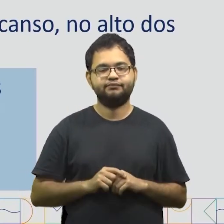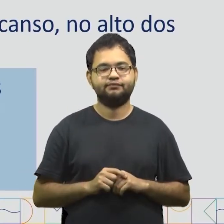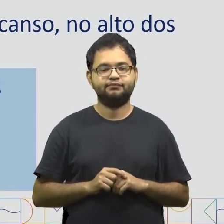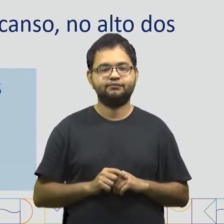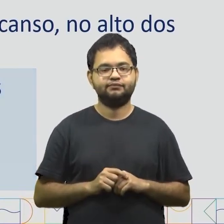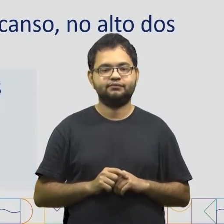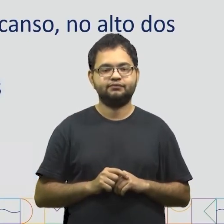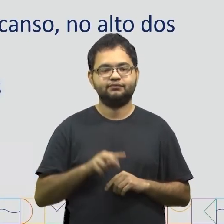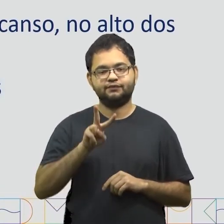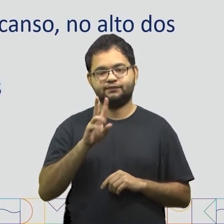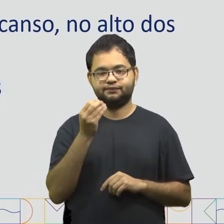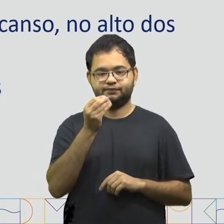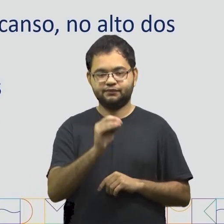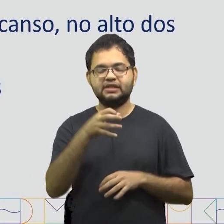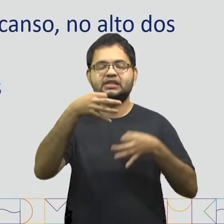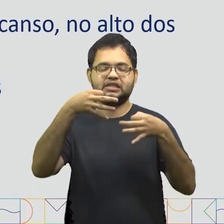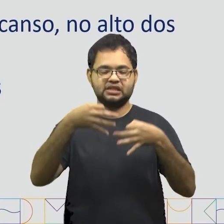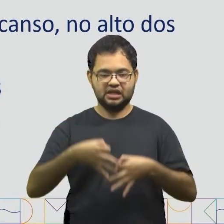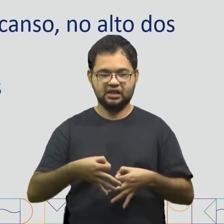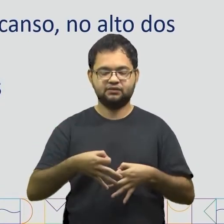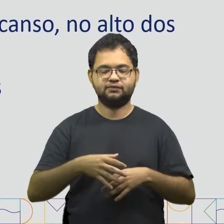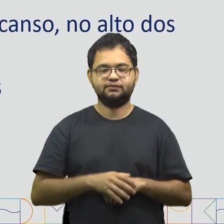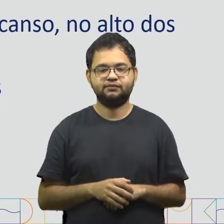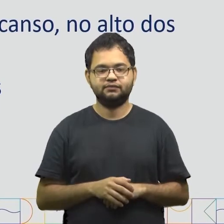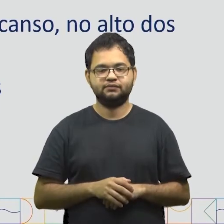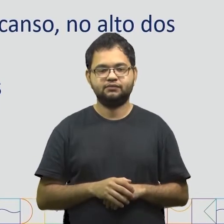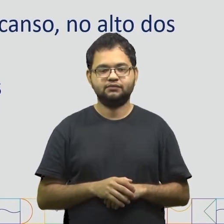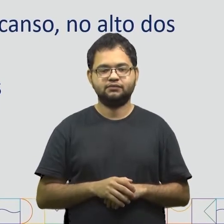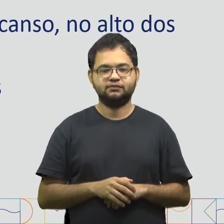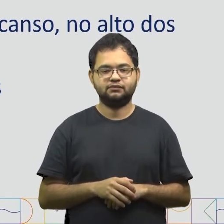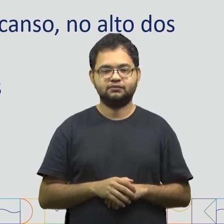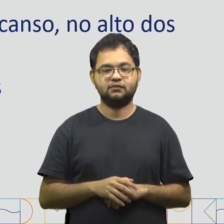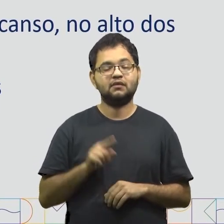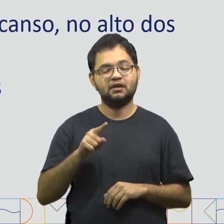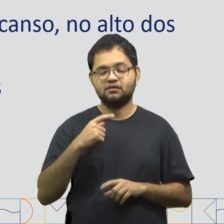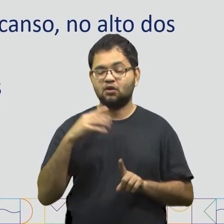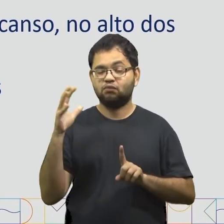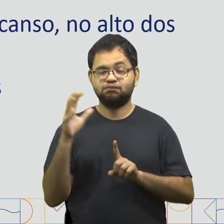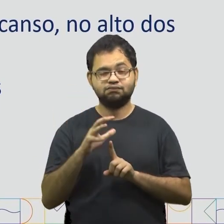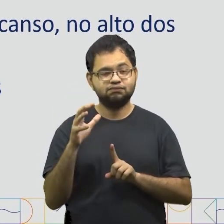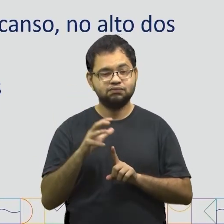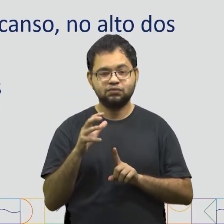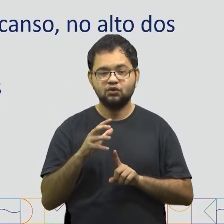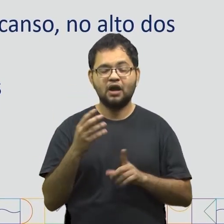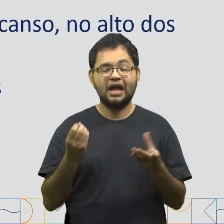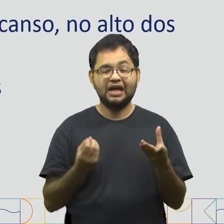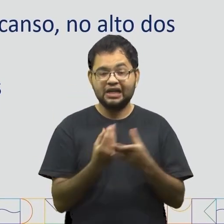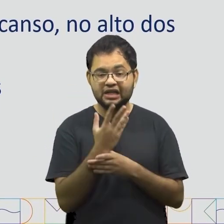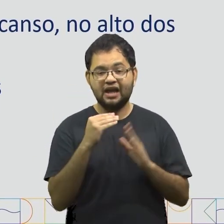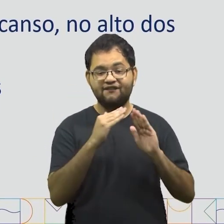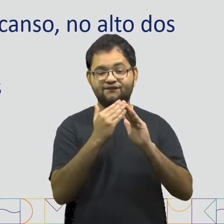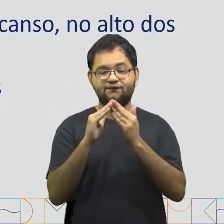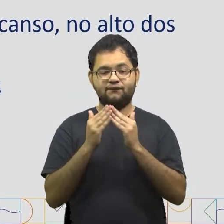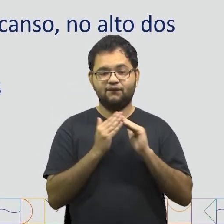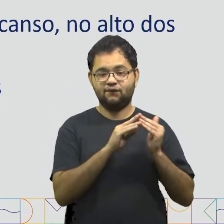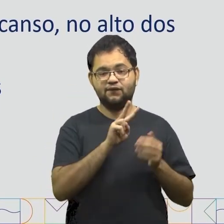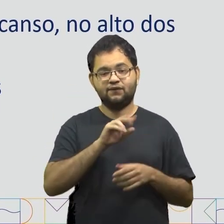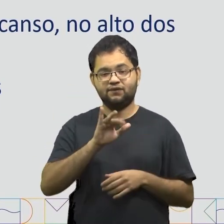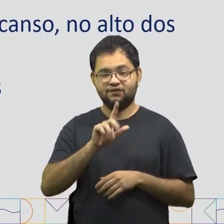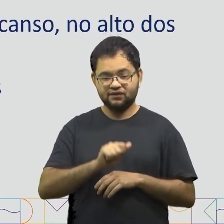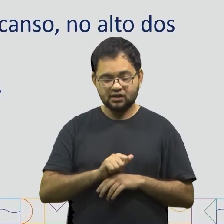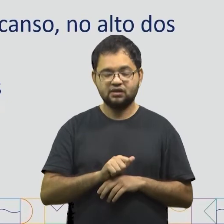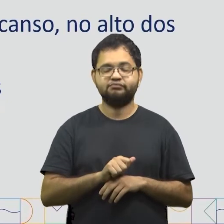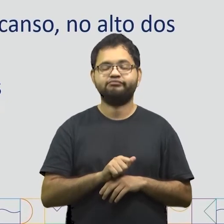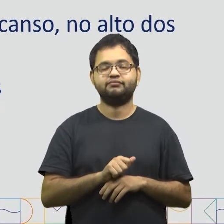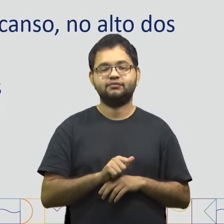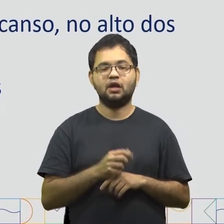afirmação ela é verdadeira isso mesmo isso contribuiu muito para a fundação de povoados o Brasil